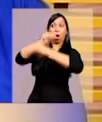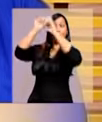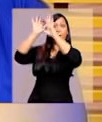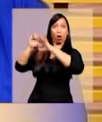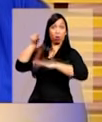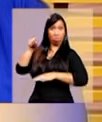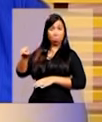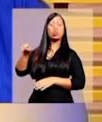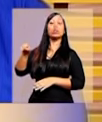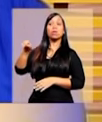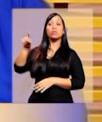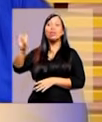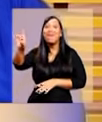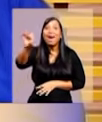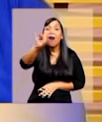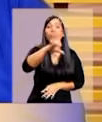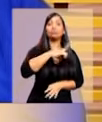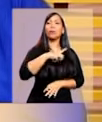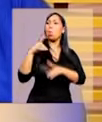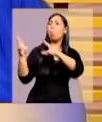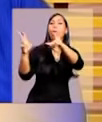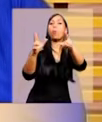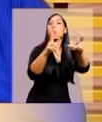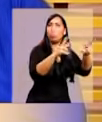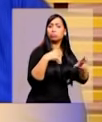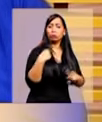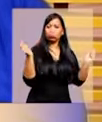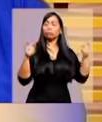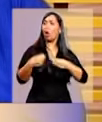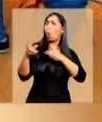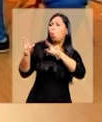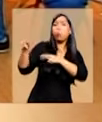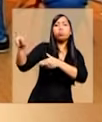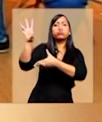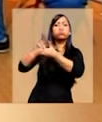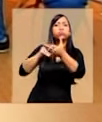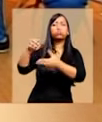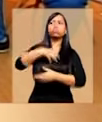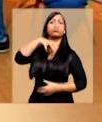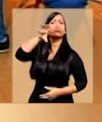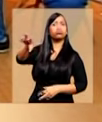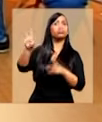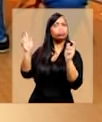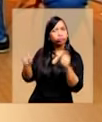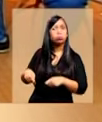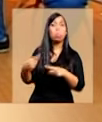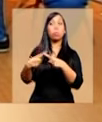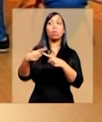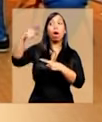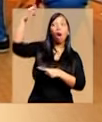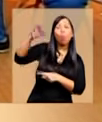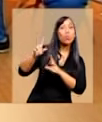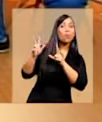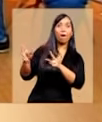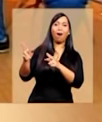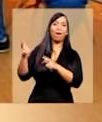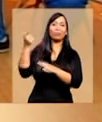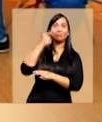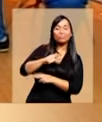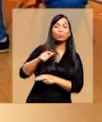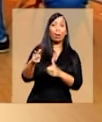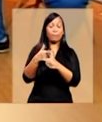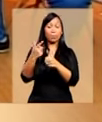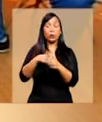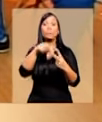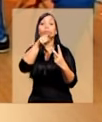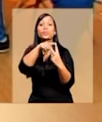o príncipe Siddhartha Gautama reside em cada um de nós, então somos todos condição de me iluminar. 100% ilumináveis, então essa é a primeira fonte de refúgio, a